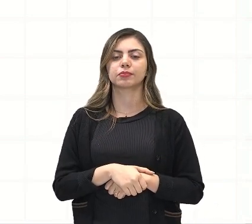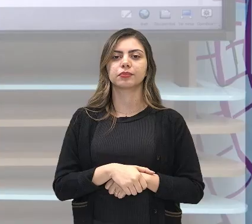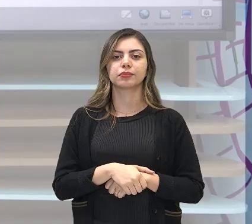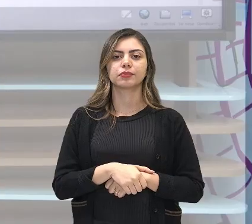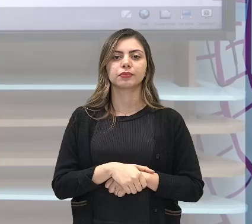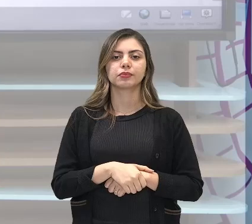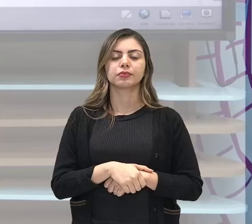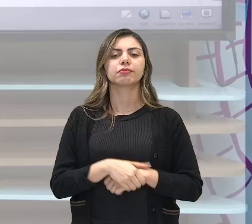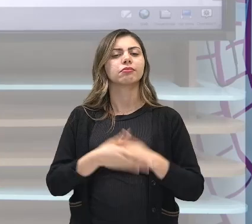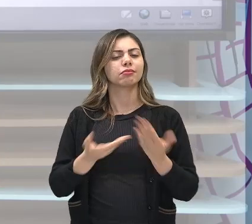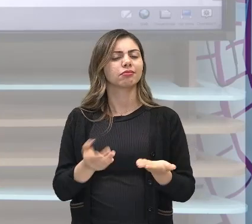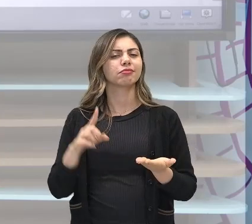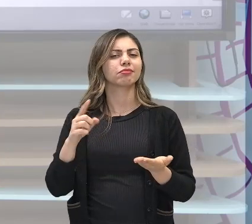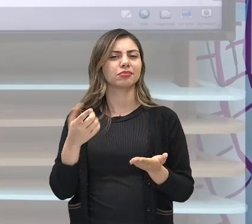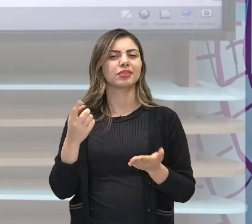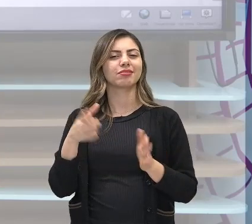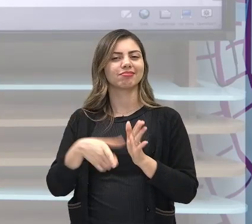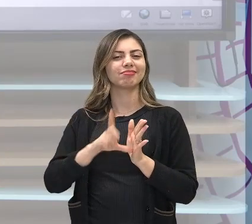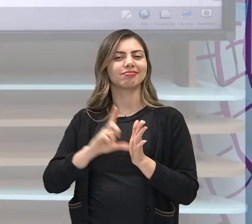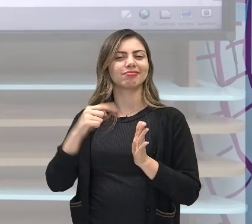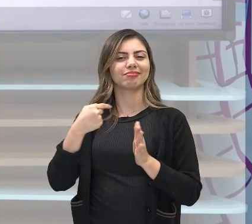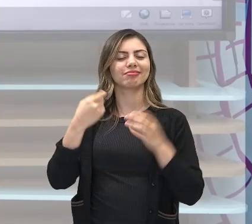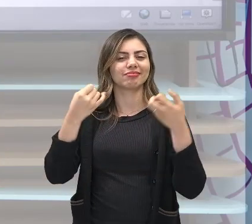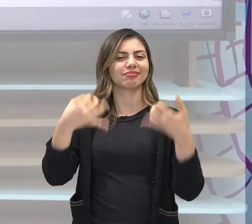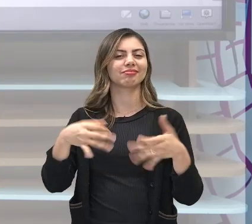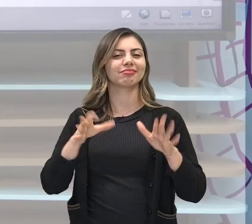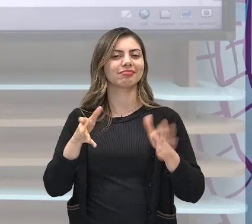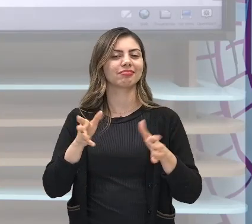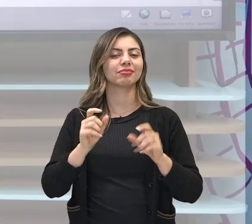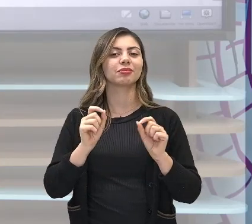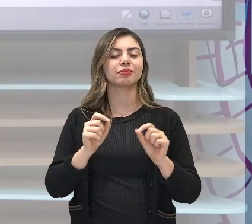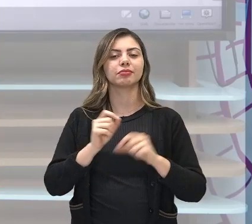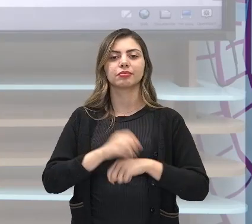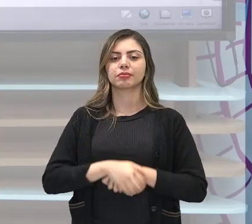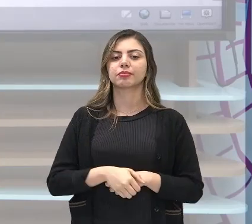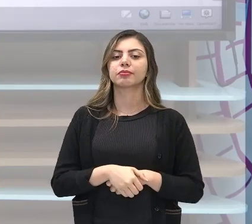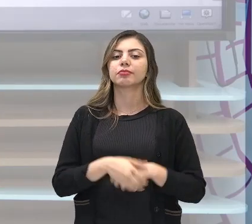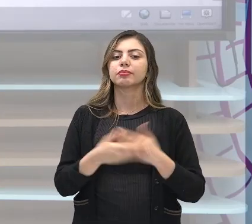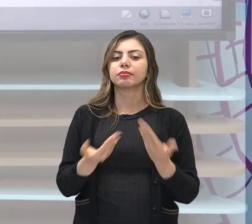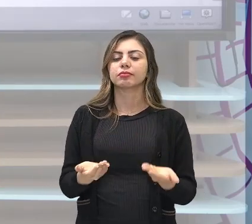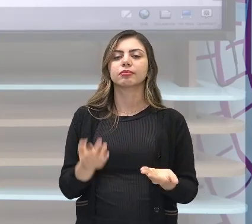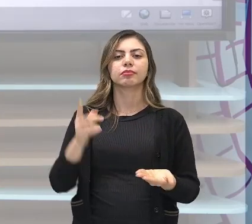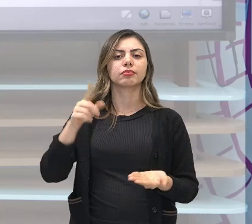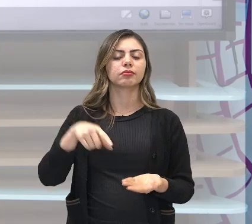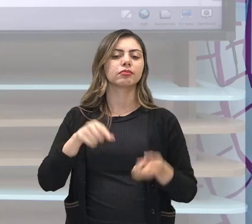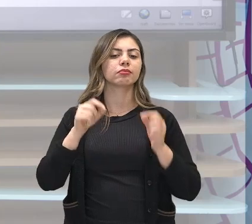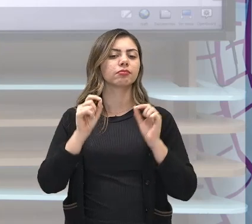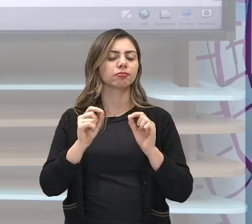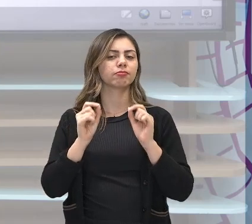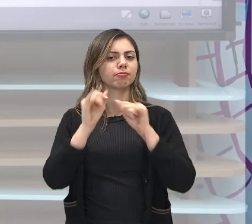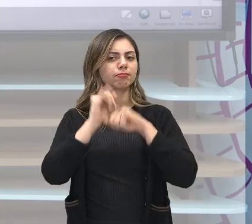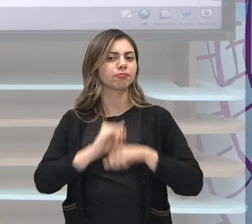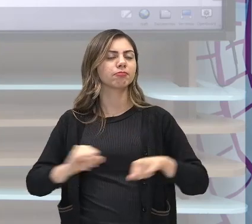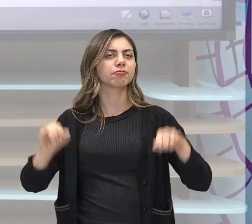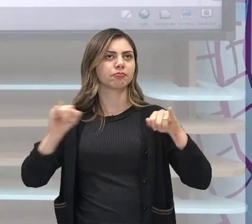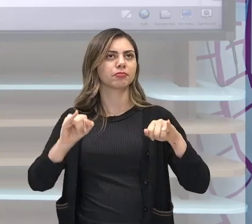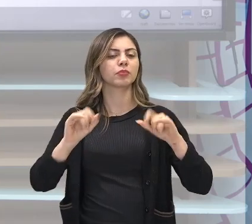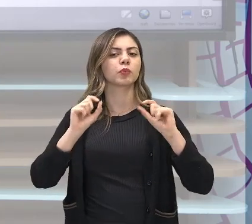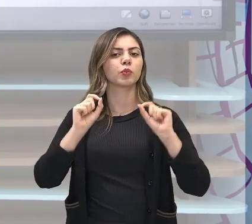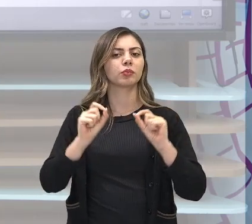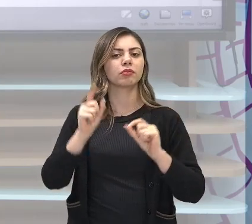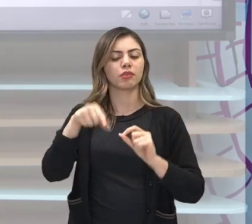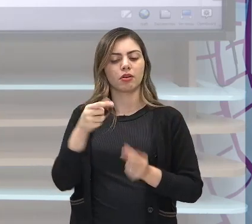aquilo que já falamos anteriormente, né? É justamente pregar uma